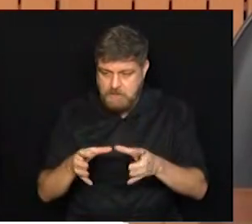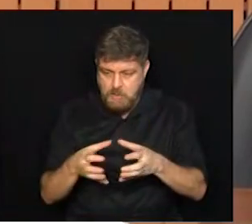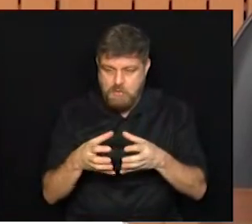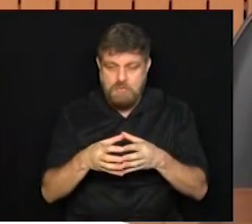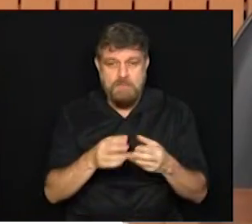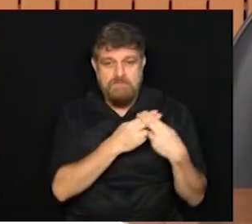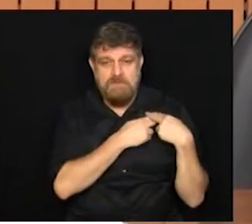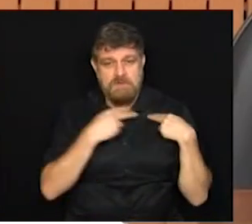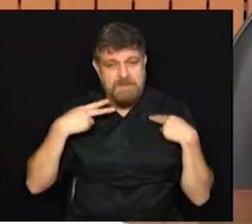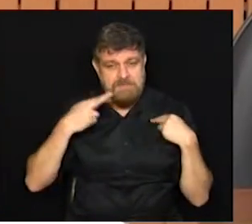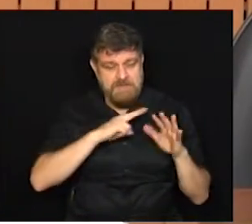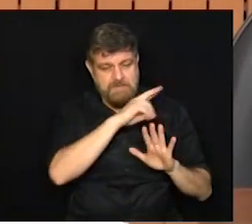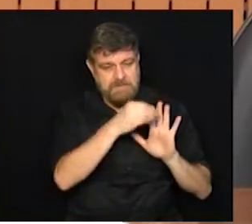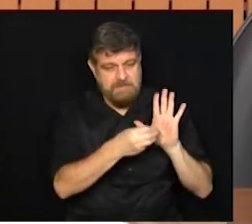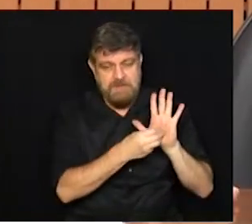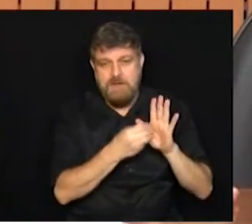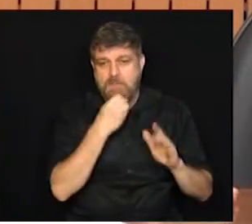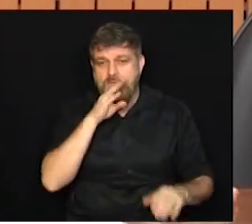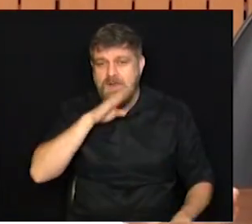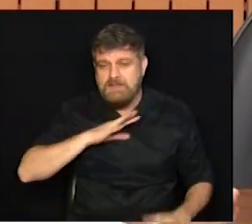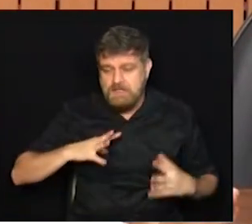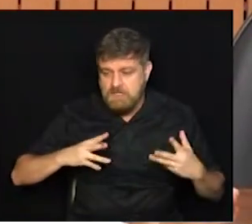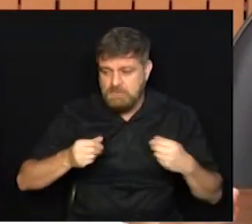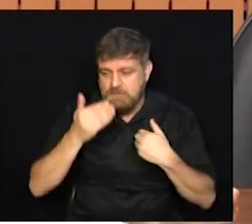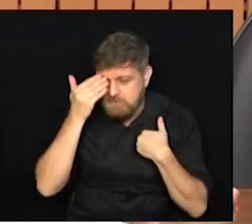Ambiente. Boa tarde a todos. Muito obrigado.